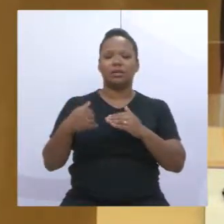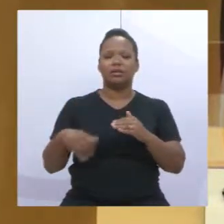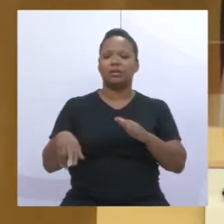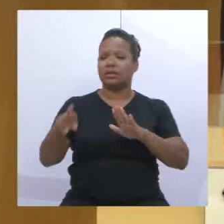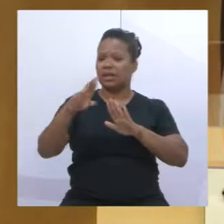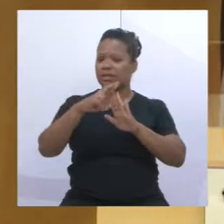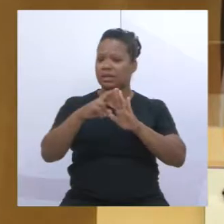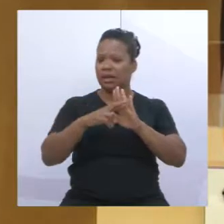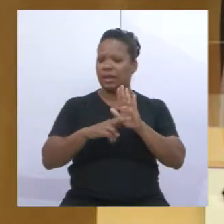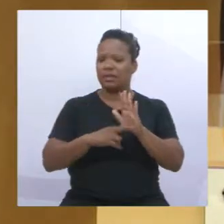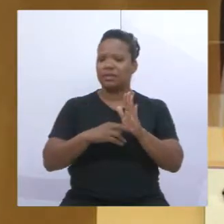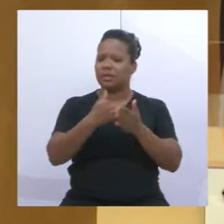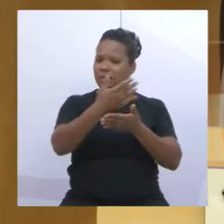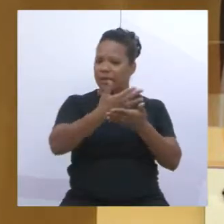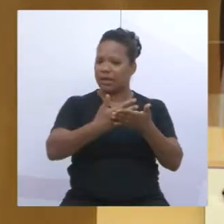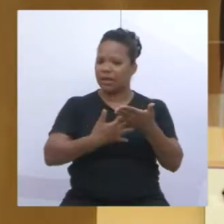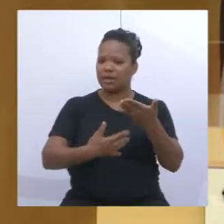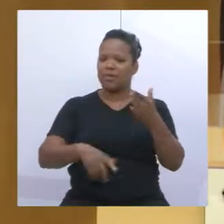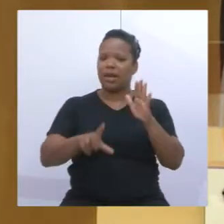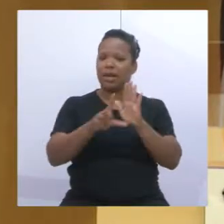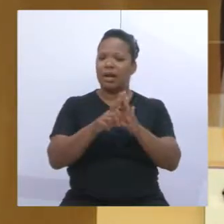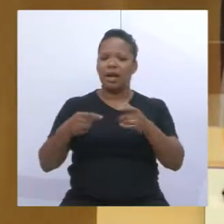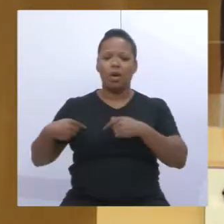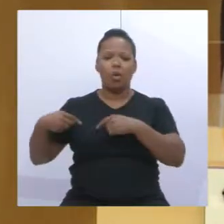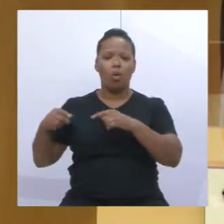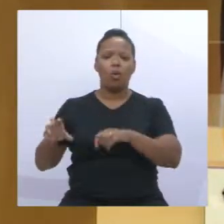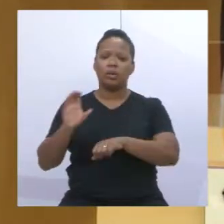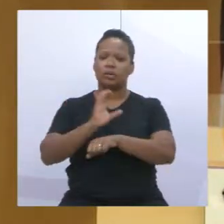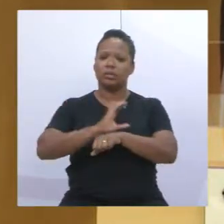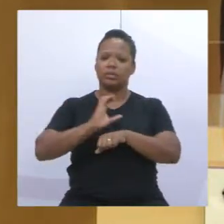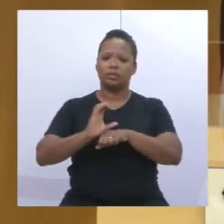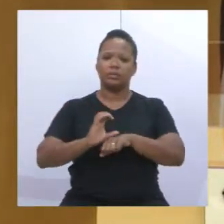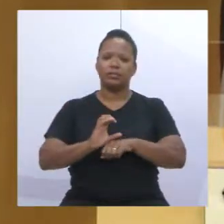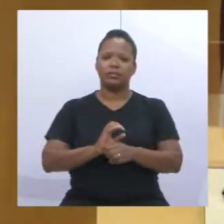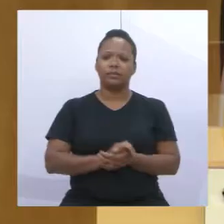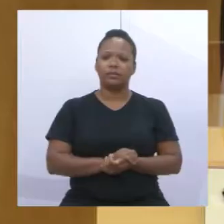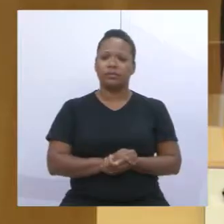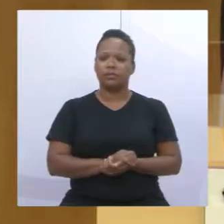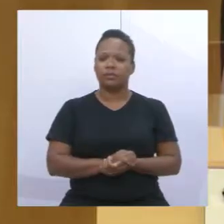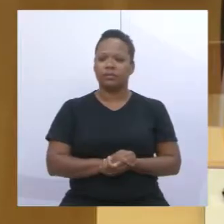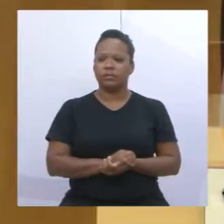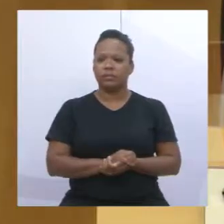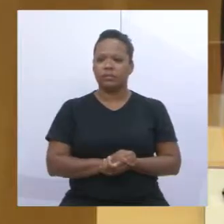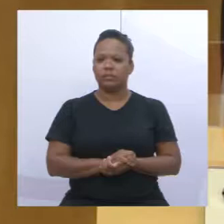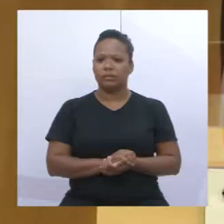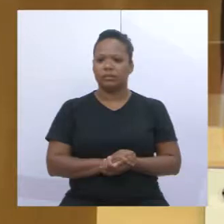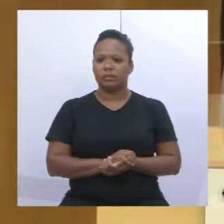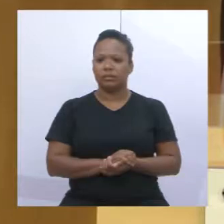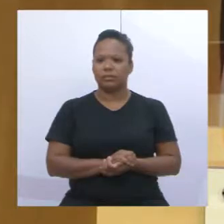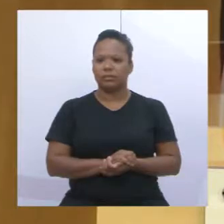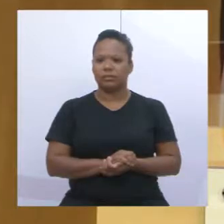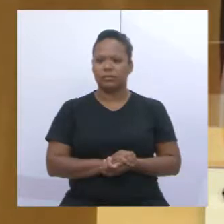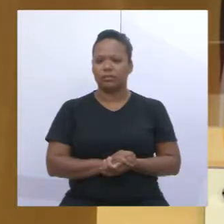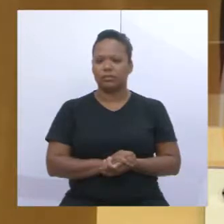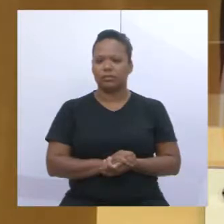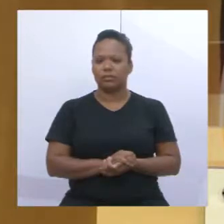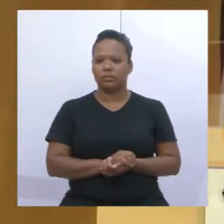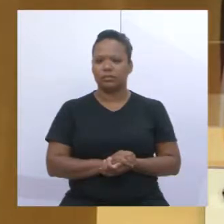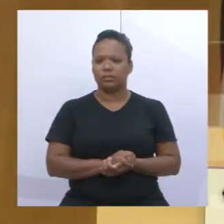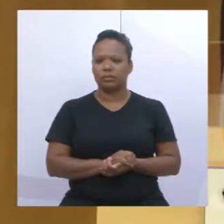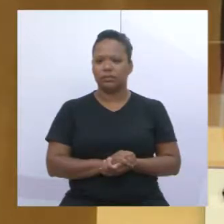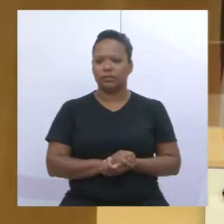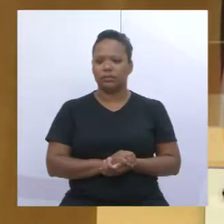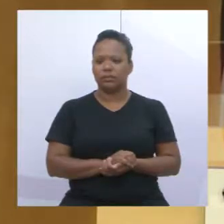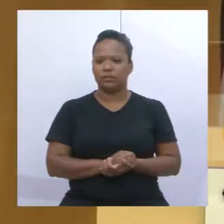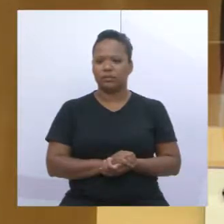revelando outra inconstitucionalidade, pois realiza nítida intervenção na gestão administrativa dos